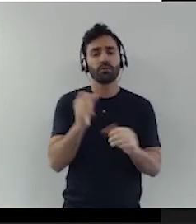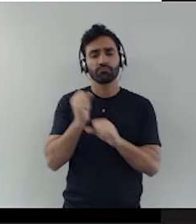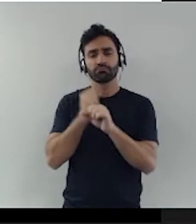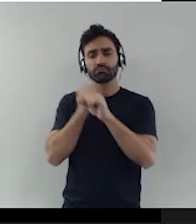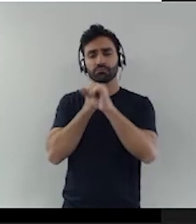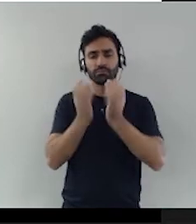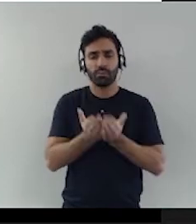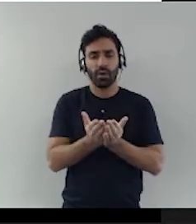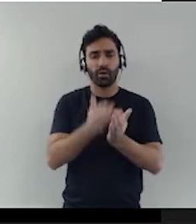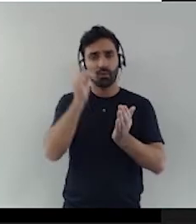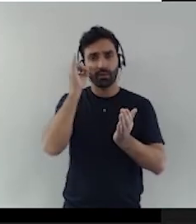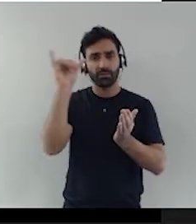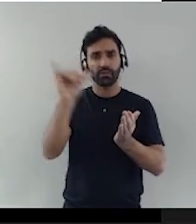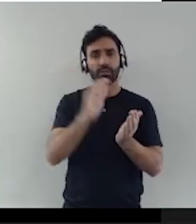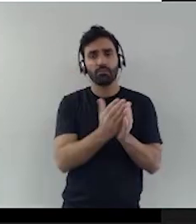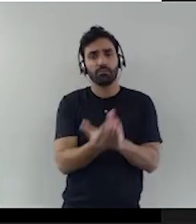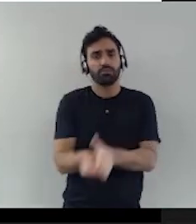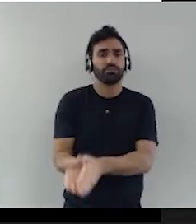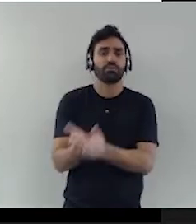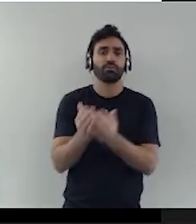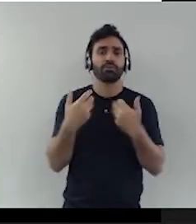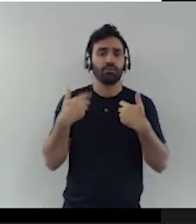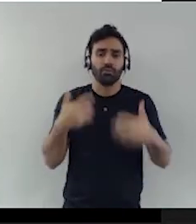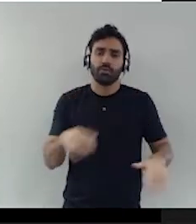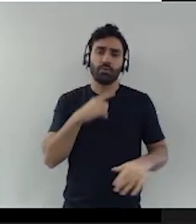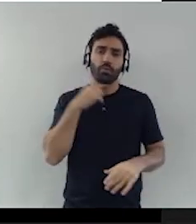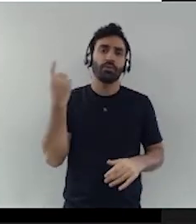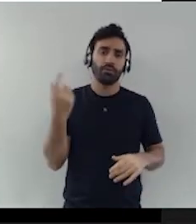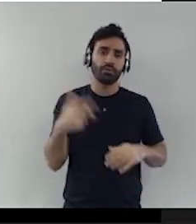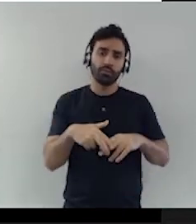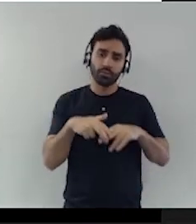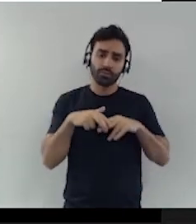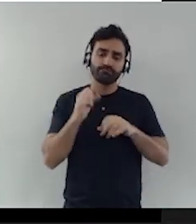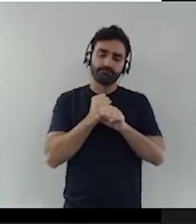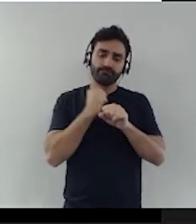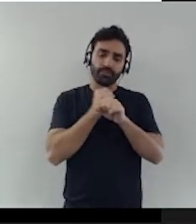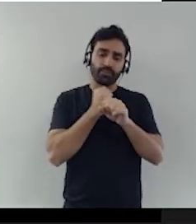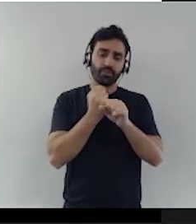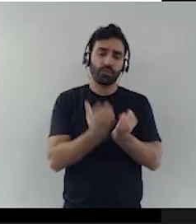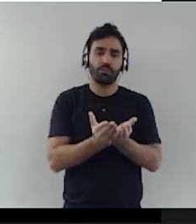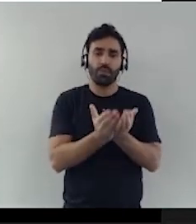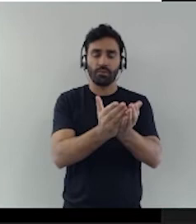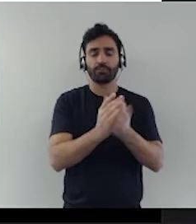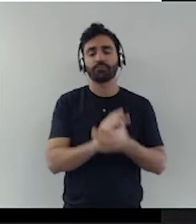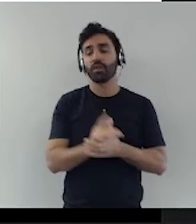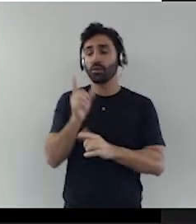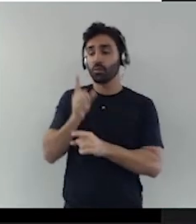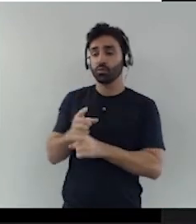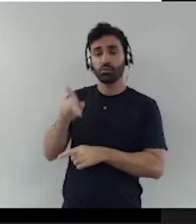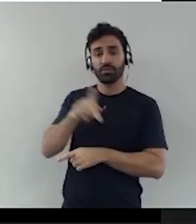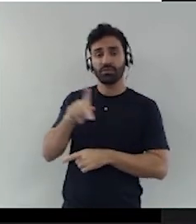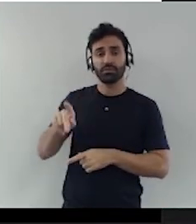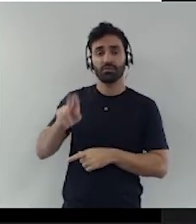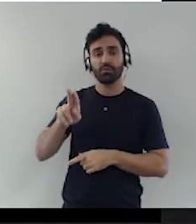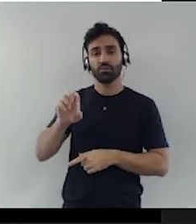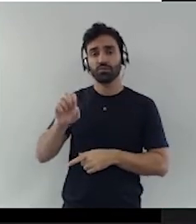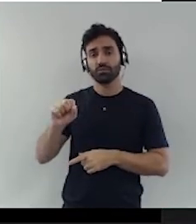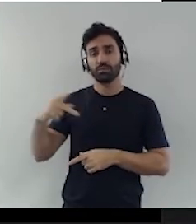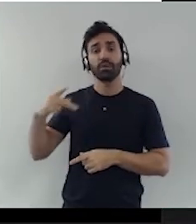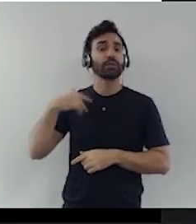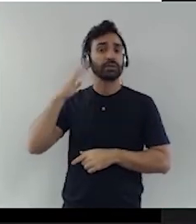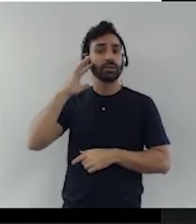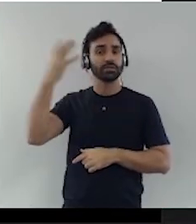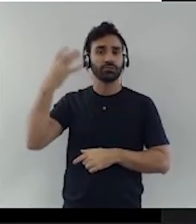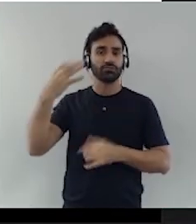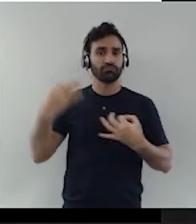virar. Então não quero morrer, então eu vou construir um barco que não vai virar. E aí ele encontrou com um professor da USP que deu a decisão fundamental para ele. Ele